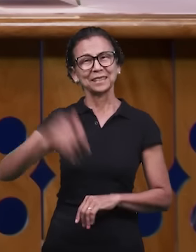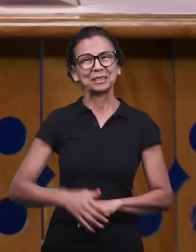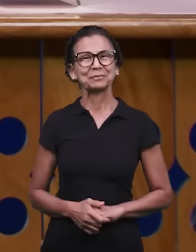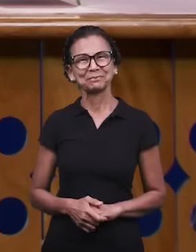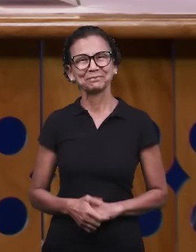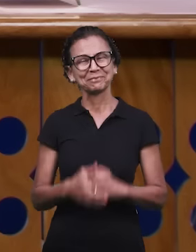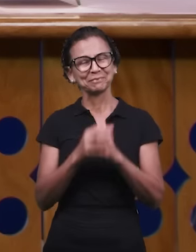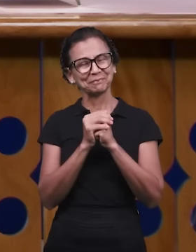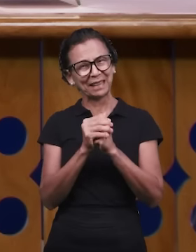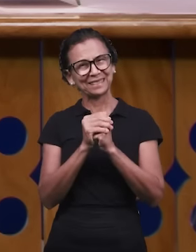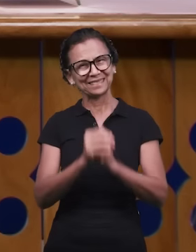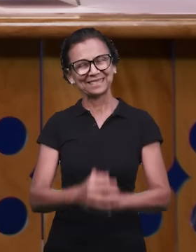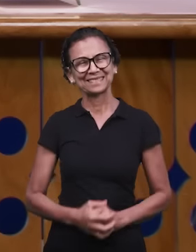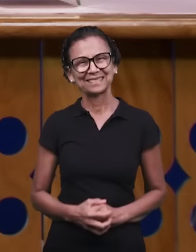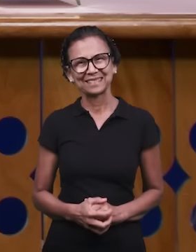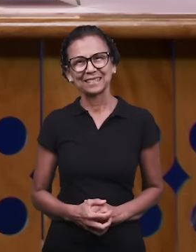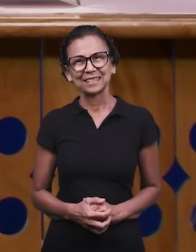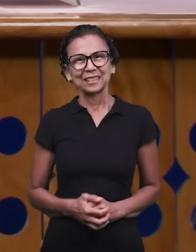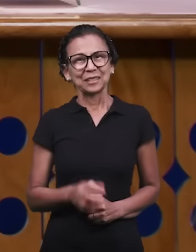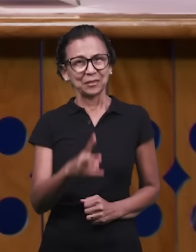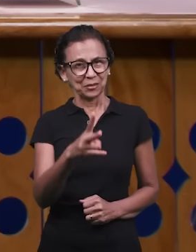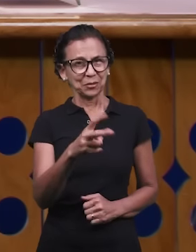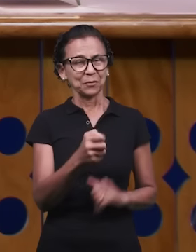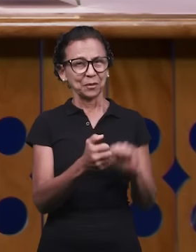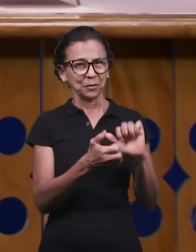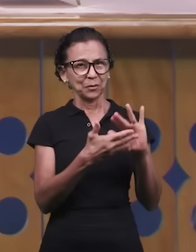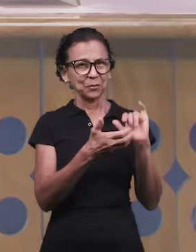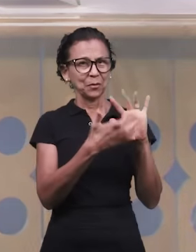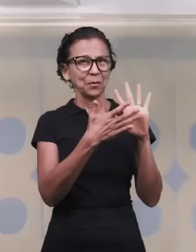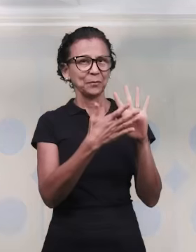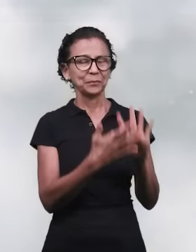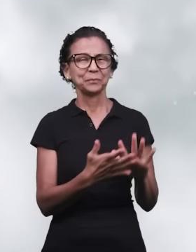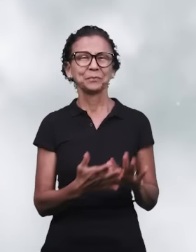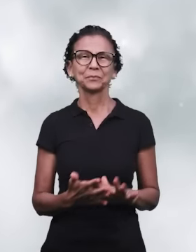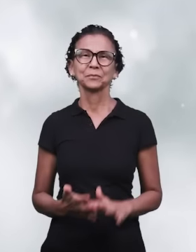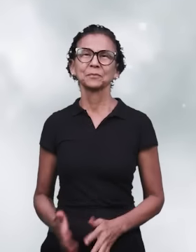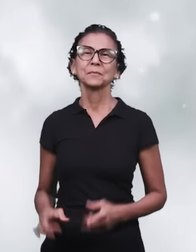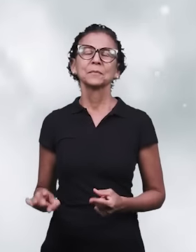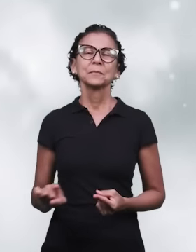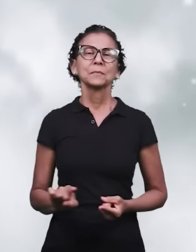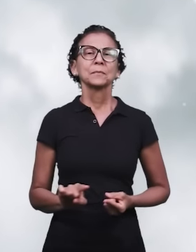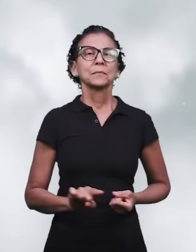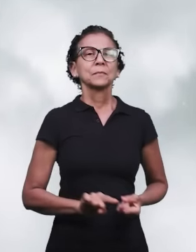Vamos glorificar o Senhor com um hino, vamos louvar ao Senhor.